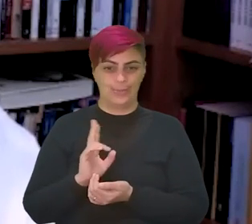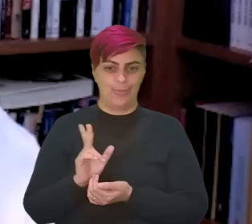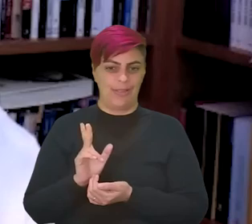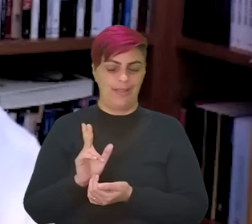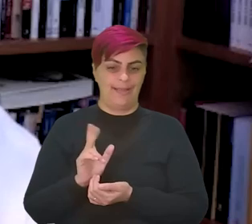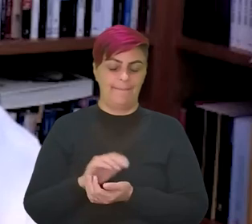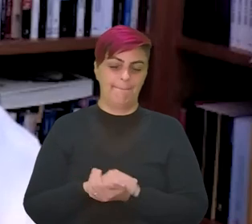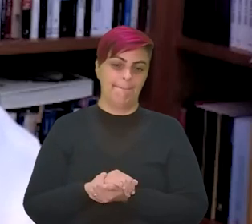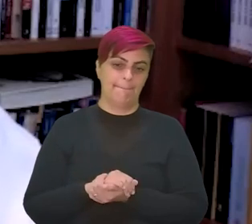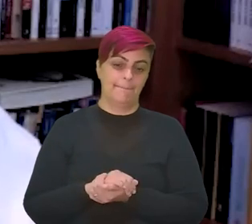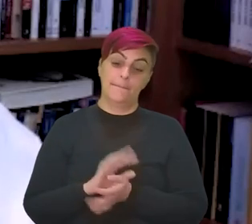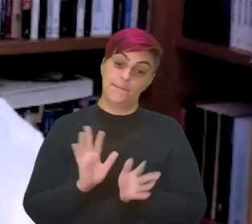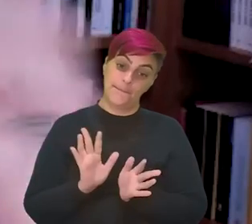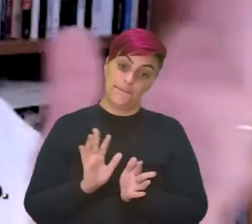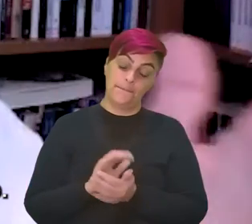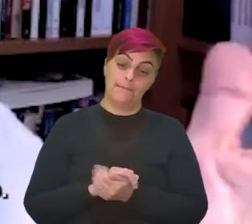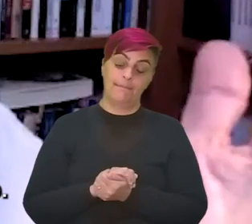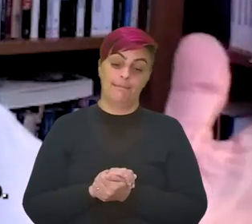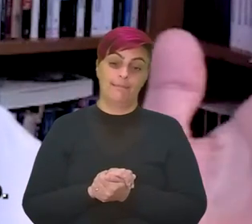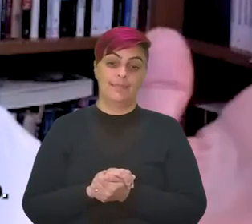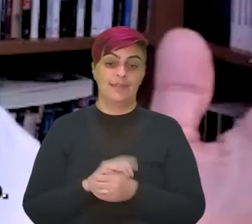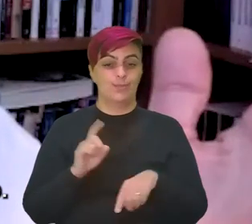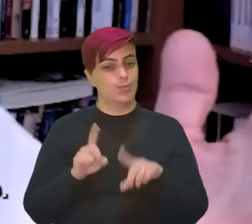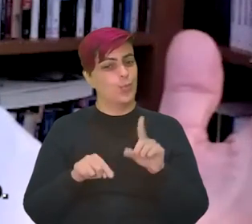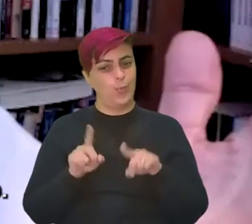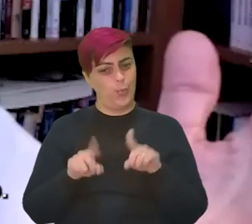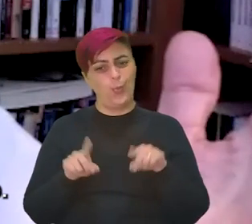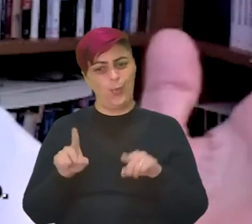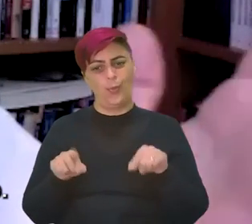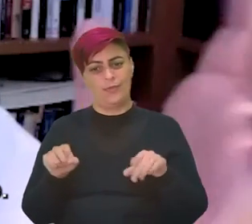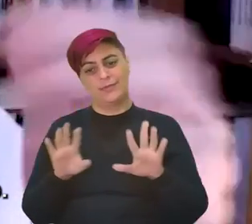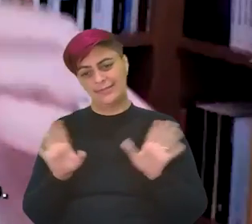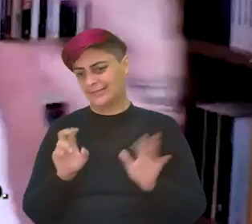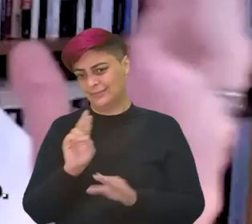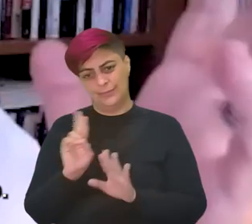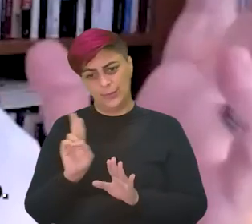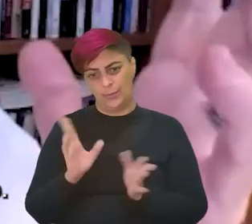Não é considerada... Enfim, isso varia